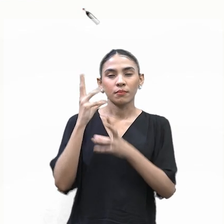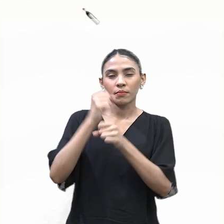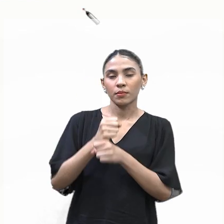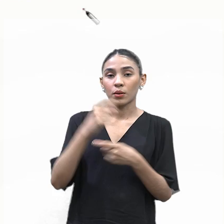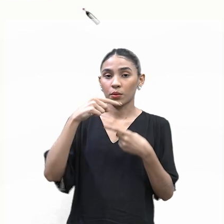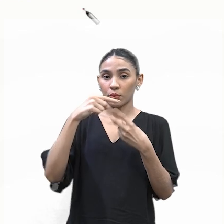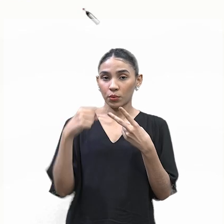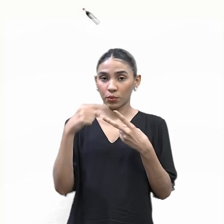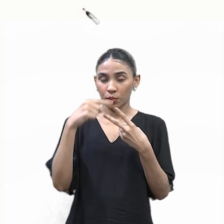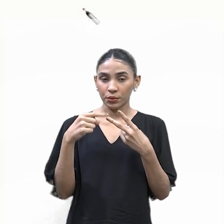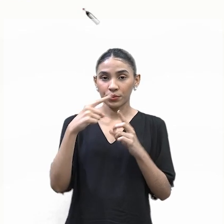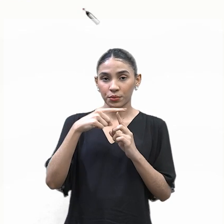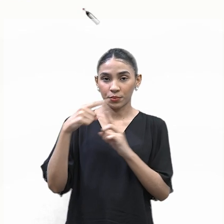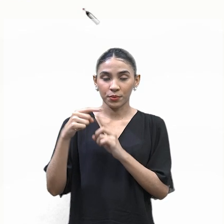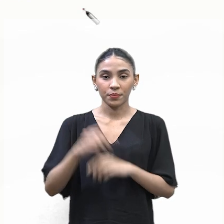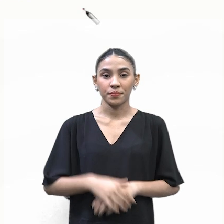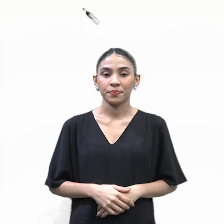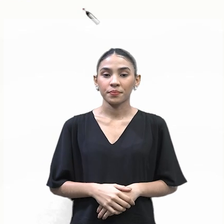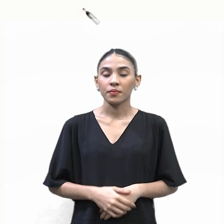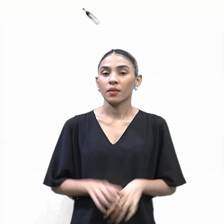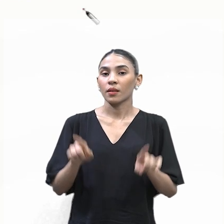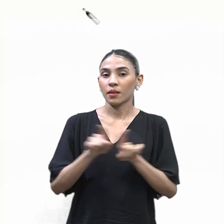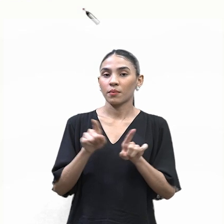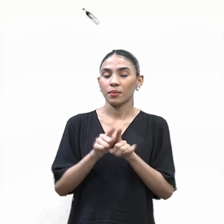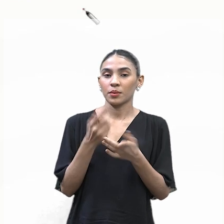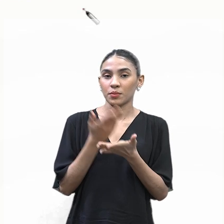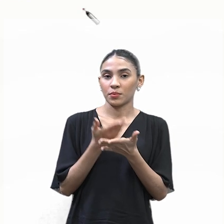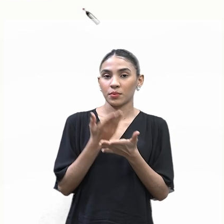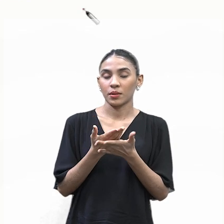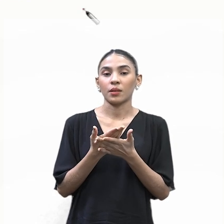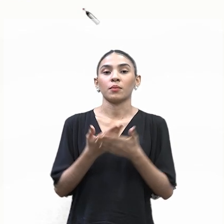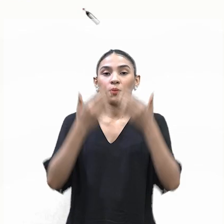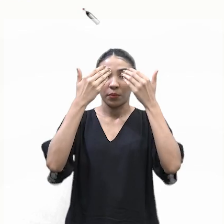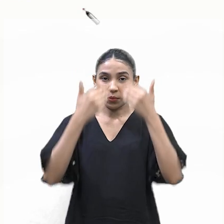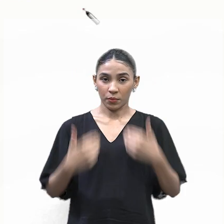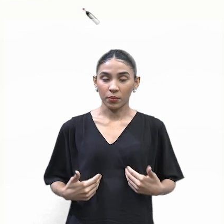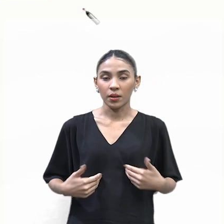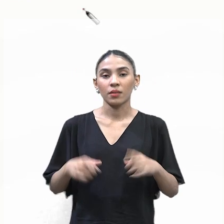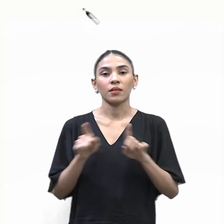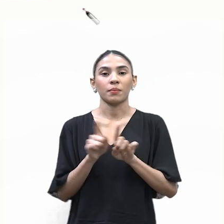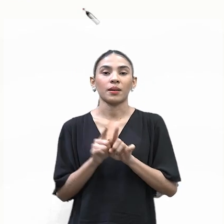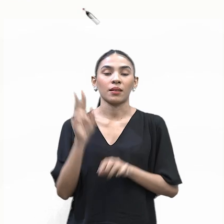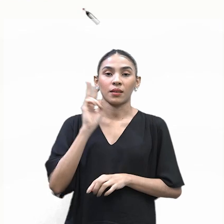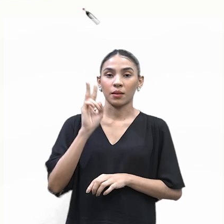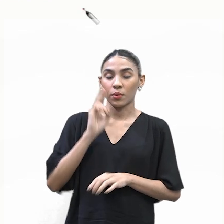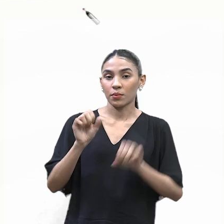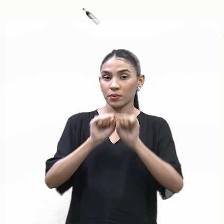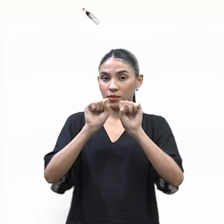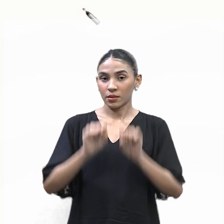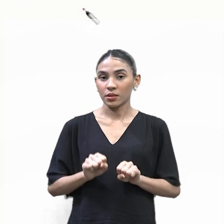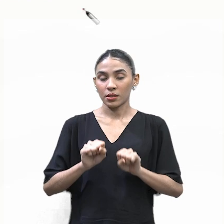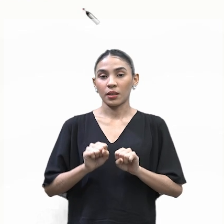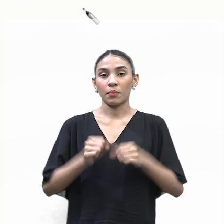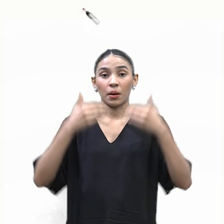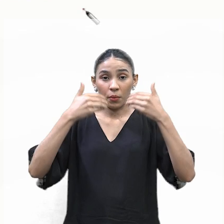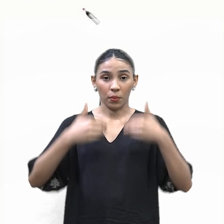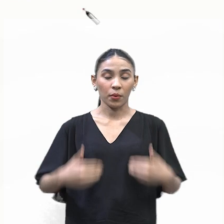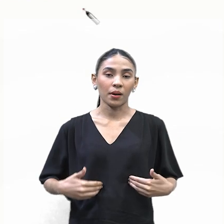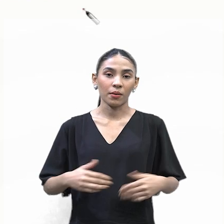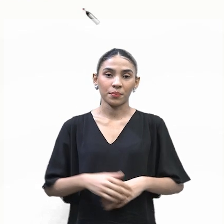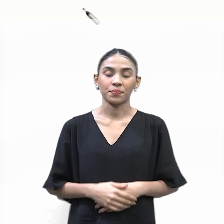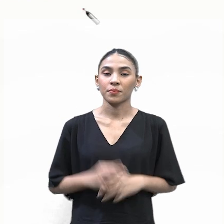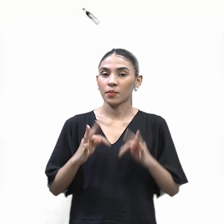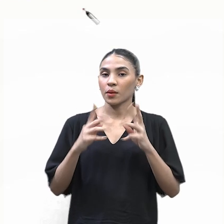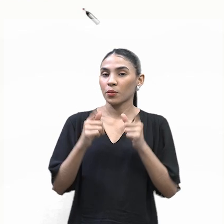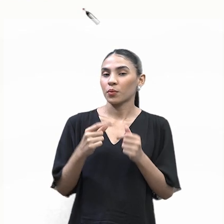tipos de circulação. Bom, a gente viu aí um pouquinho sobre o corpo humano, relembrou sobre os sistemas corporais, né? E